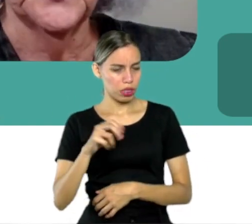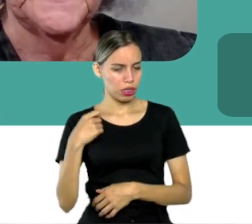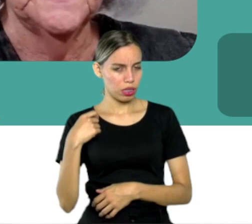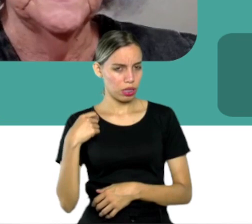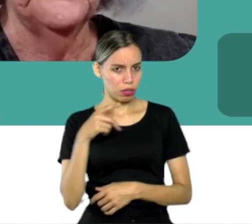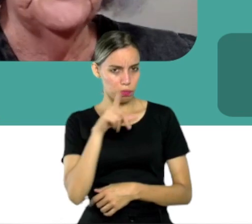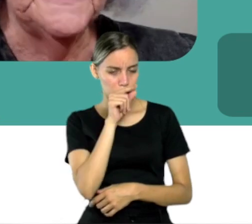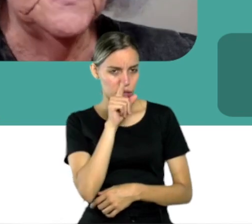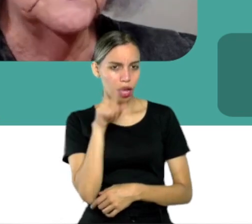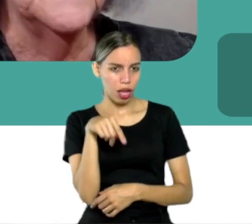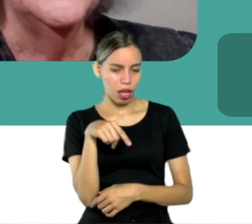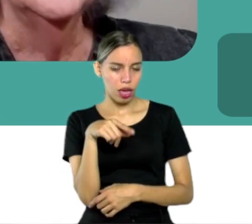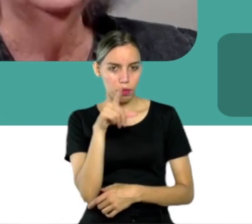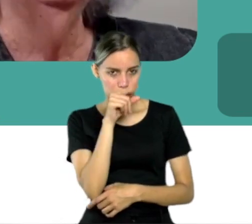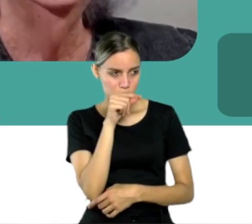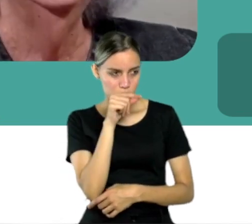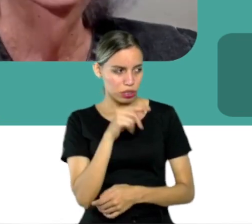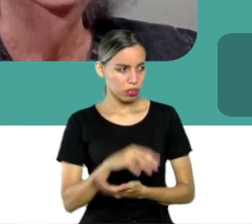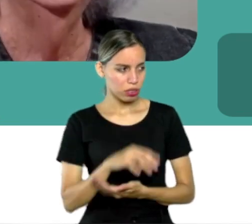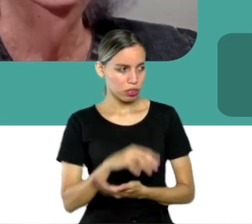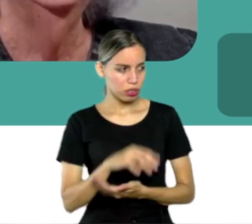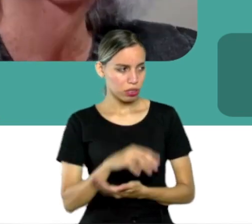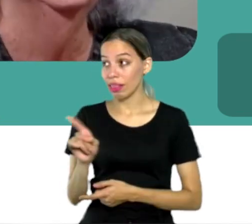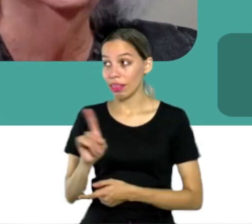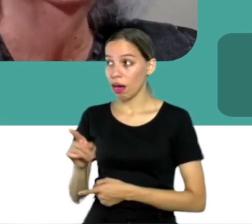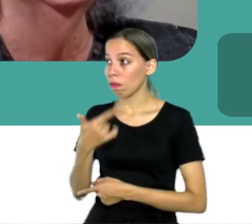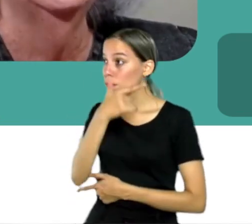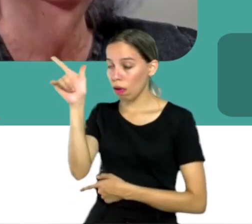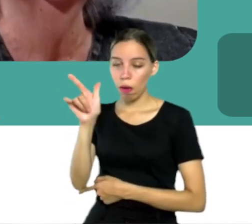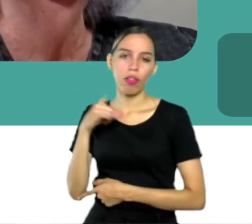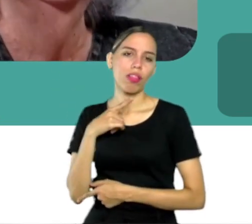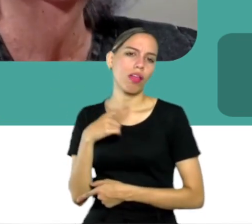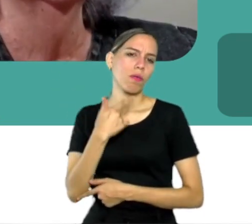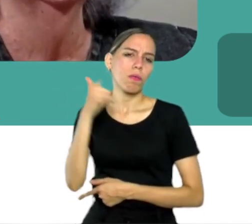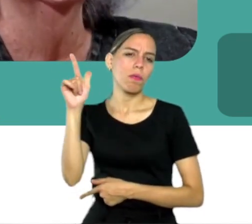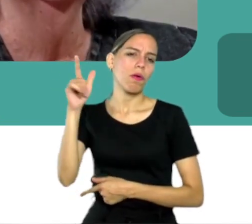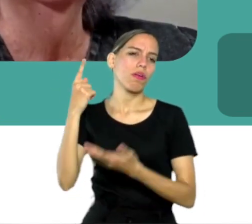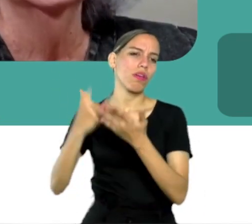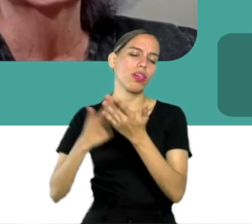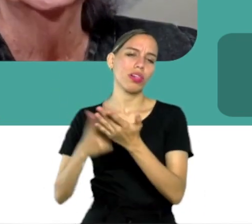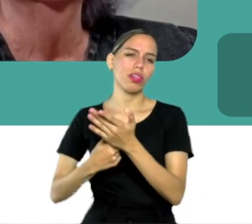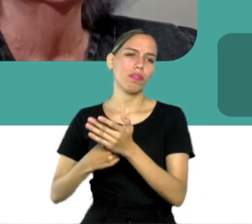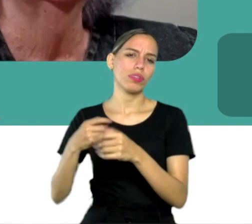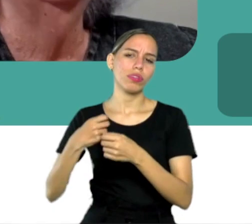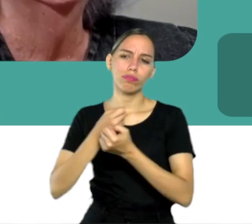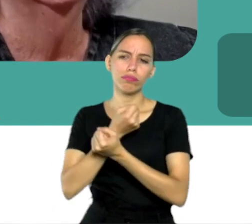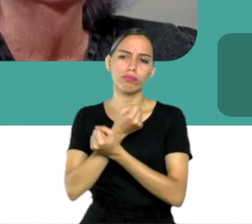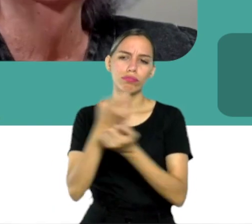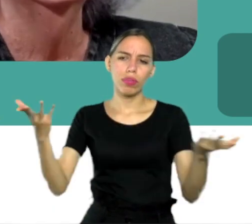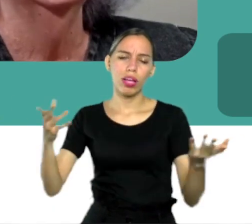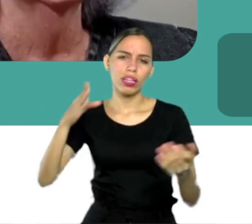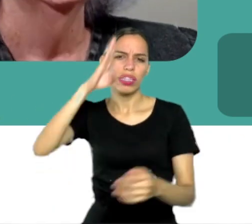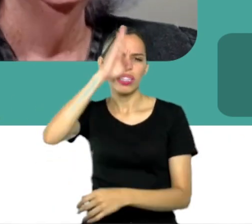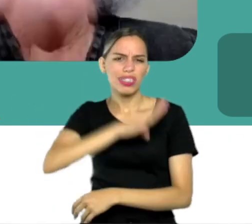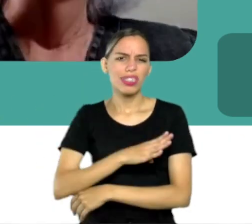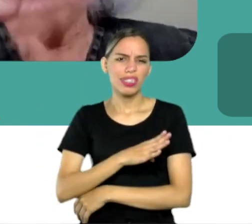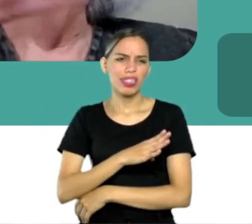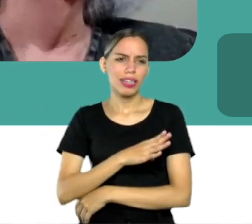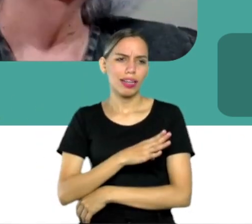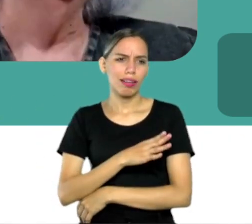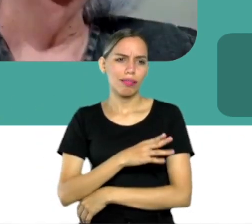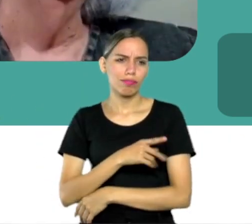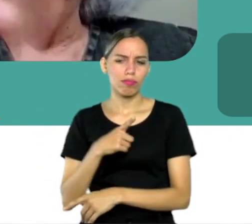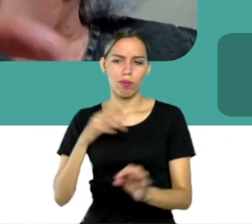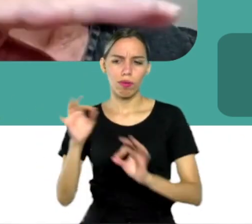outro ainda. É um fininho que ele era distribuído gratuitamente em Belo Horizonte. Um projeto, assim, maravilhoso. Ficava